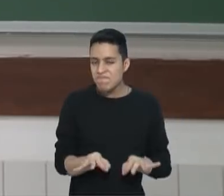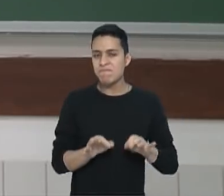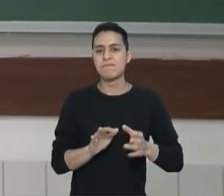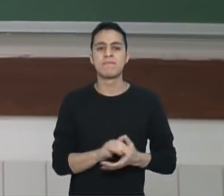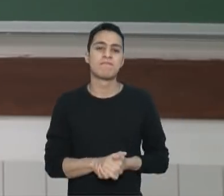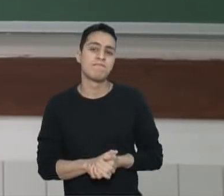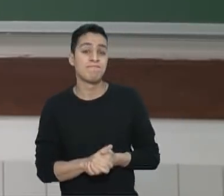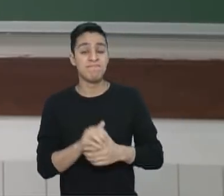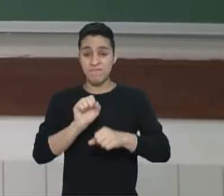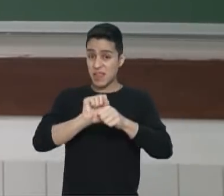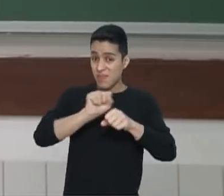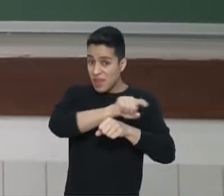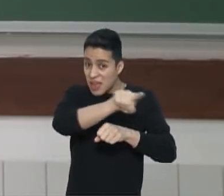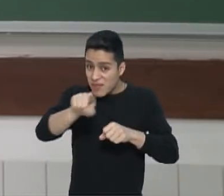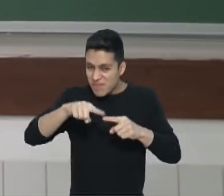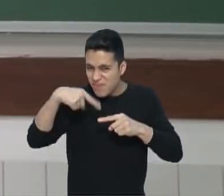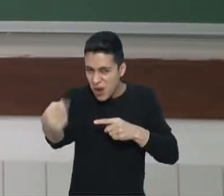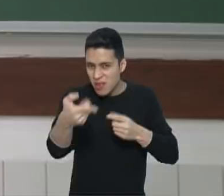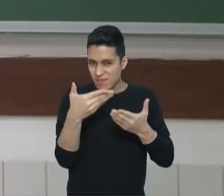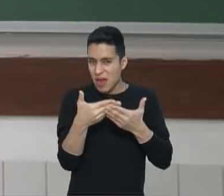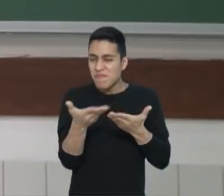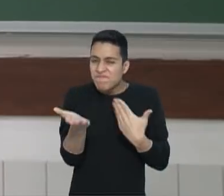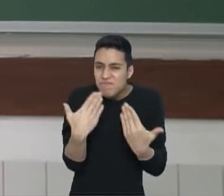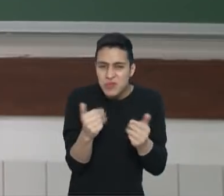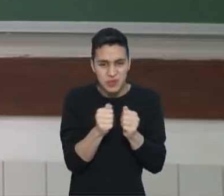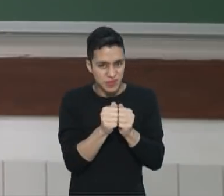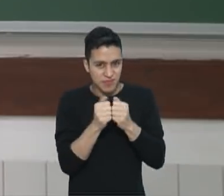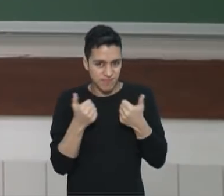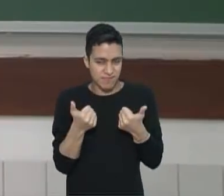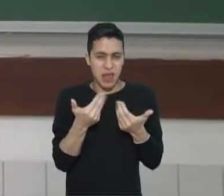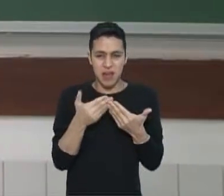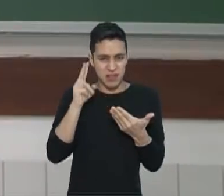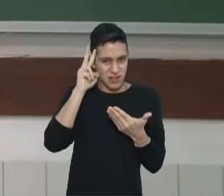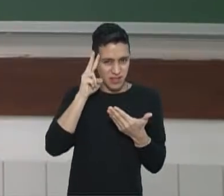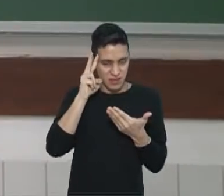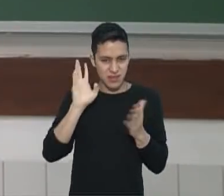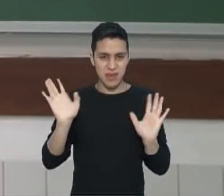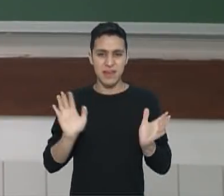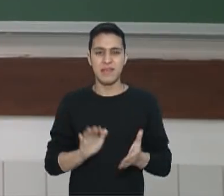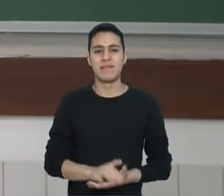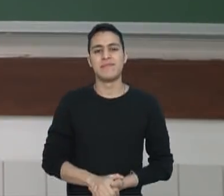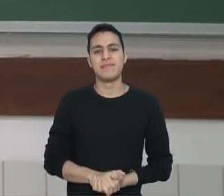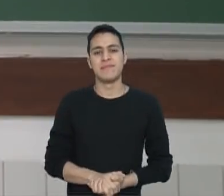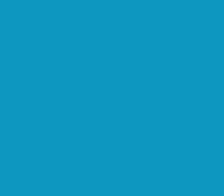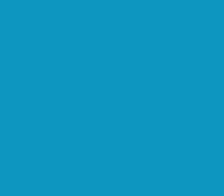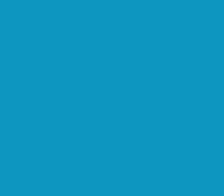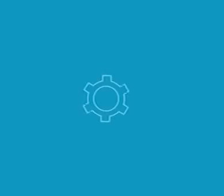aula de hoje. E eu aguardo vocês para a nossa próxima aula de História. Pax et Bonum!